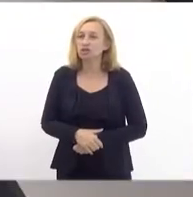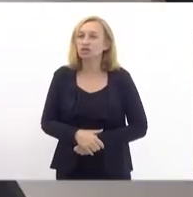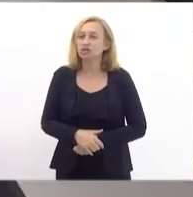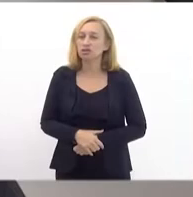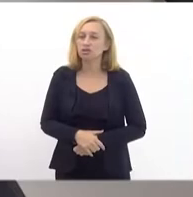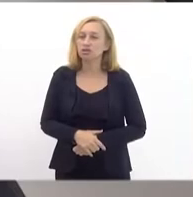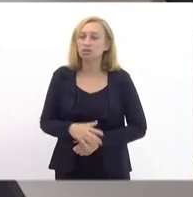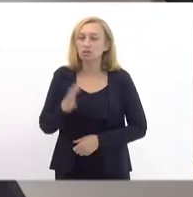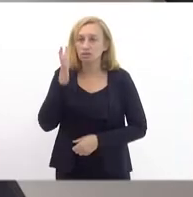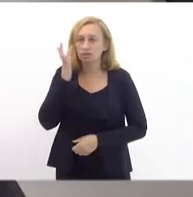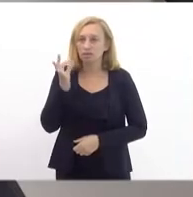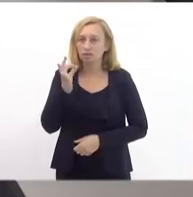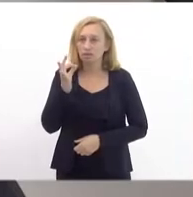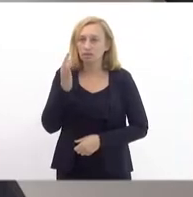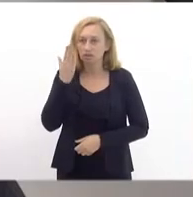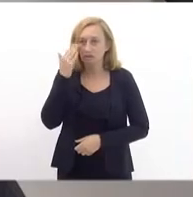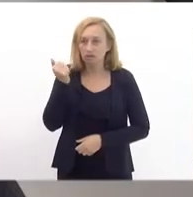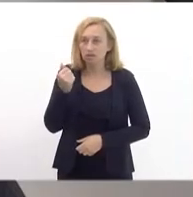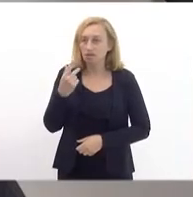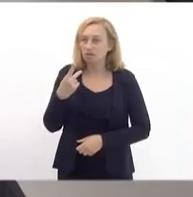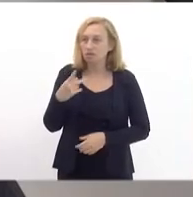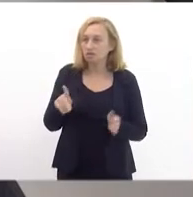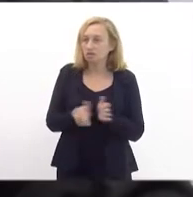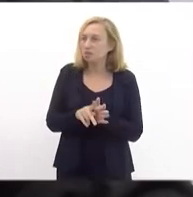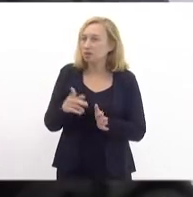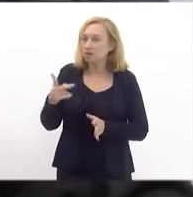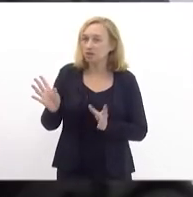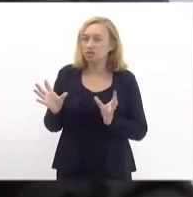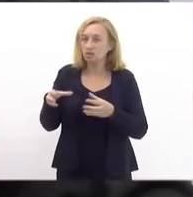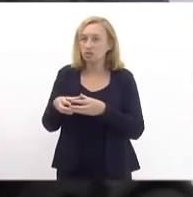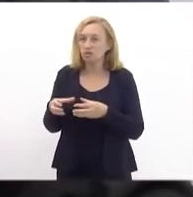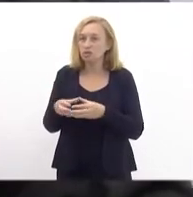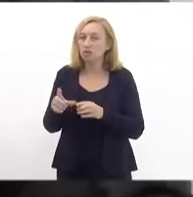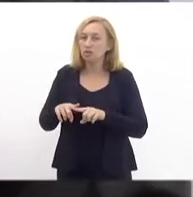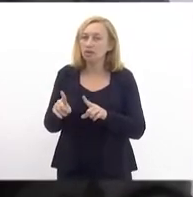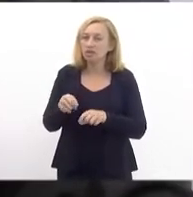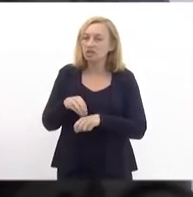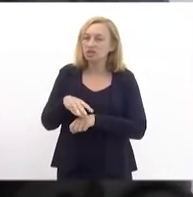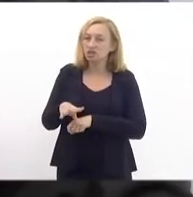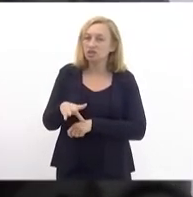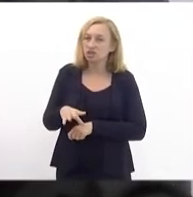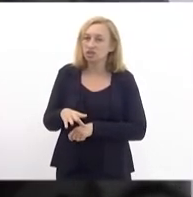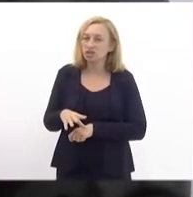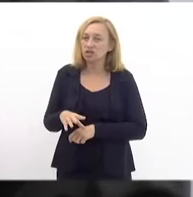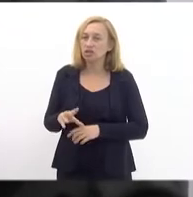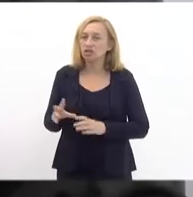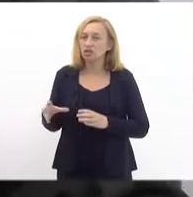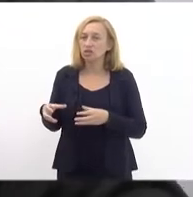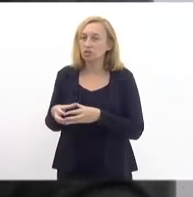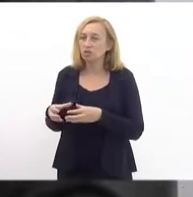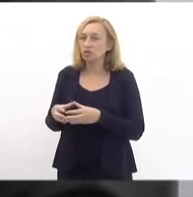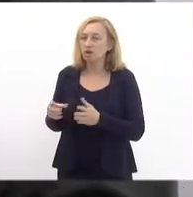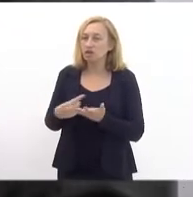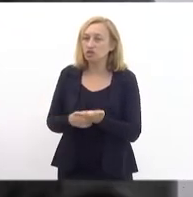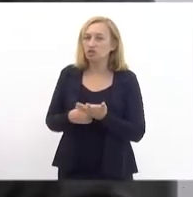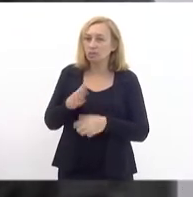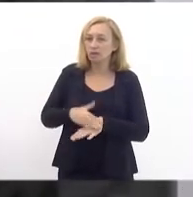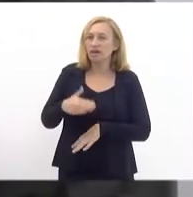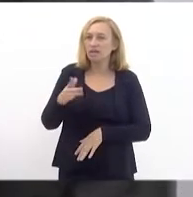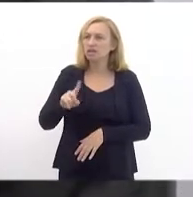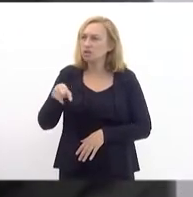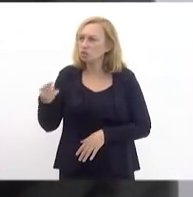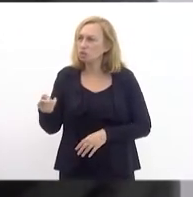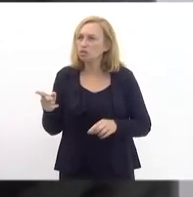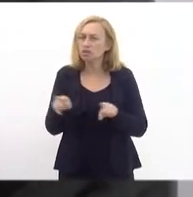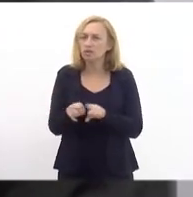sei que não é da alçada da sua Câmara, mas até que nos indique, né, a Câmara que pode nos ajudar mais. Mas tem um outro